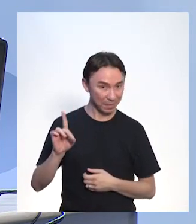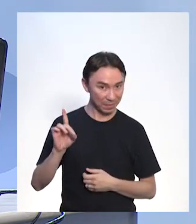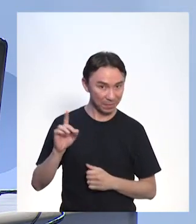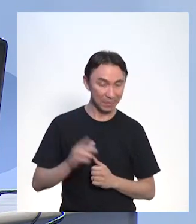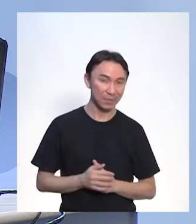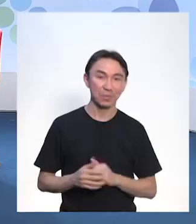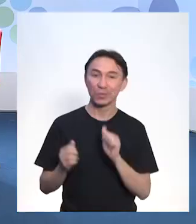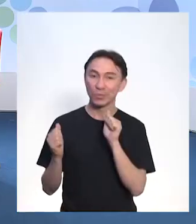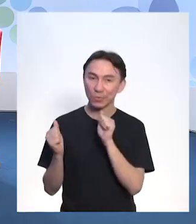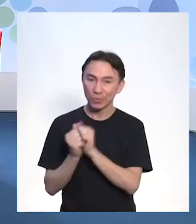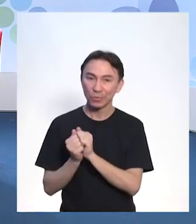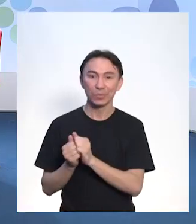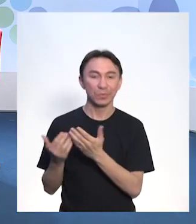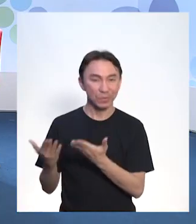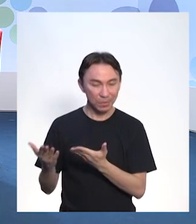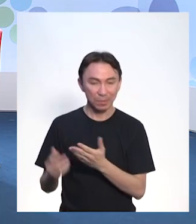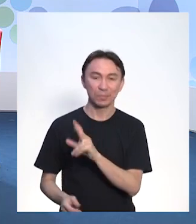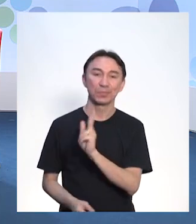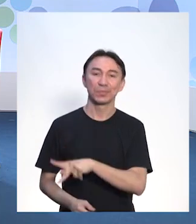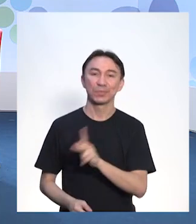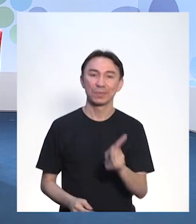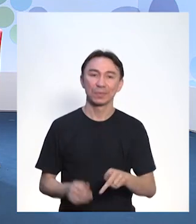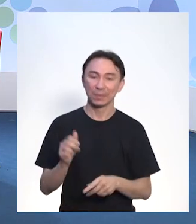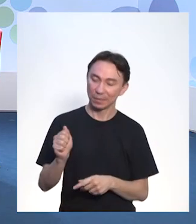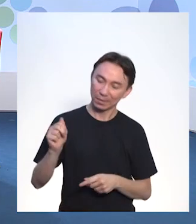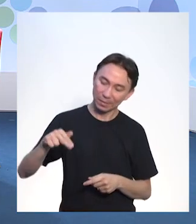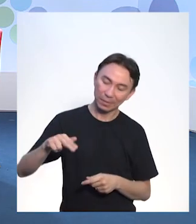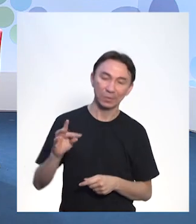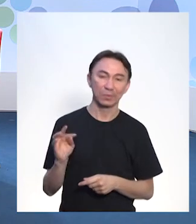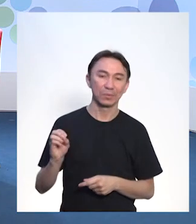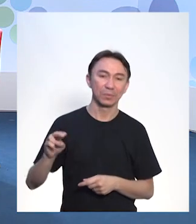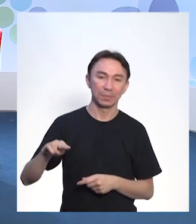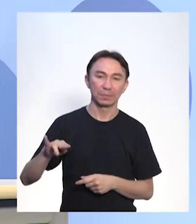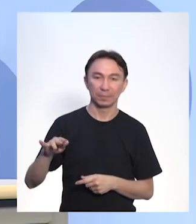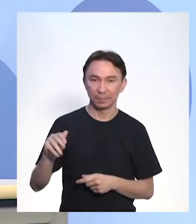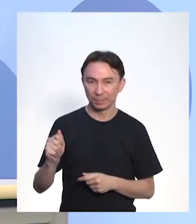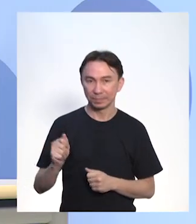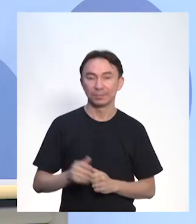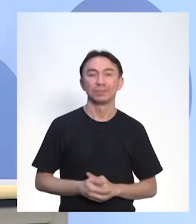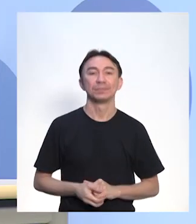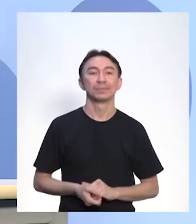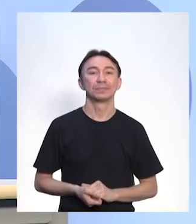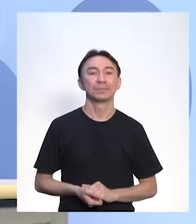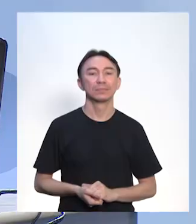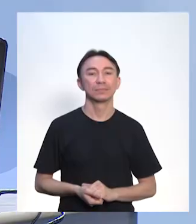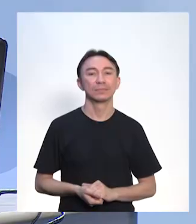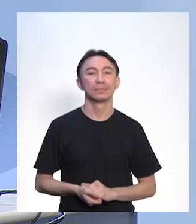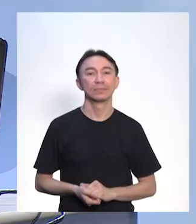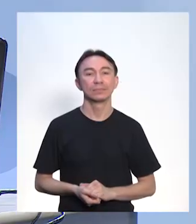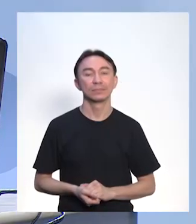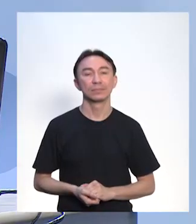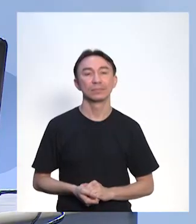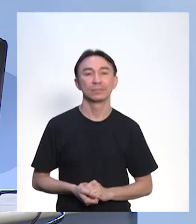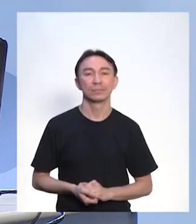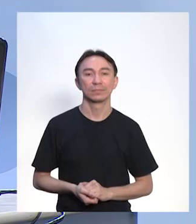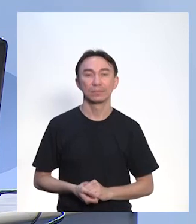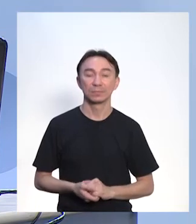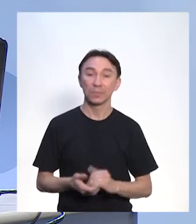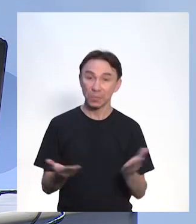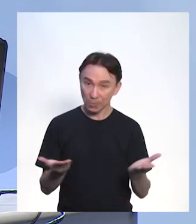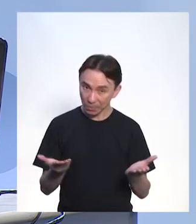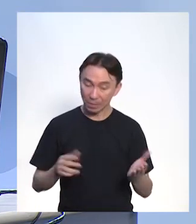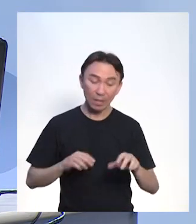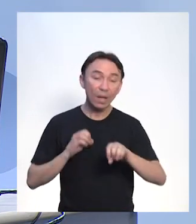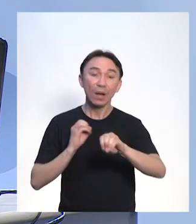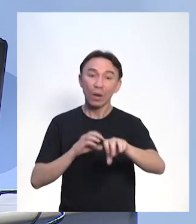com a Antônia. Hello, Antônia. Hi, Eddie. Are Ah, you okay? I'm fine, and you? I'm fine. Ok, let's start the class. Vamos lá, o título da aula de